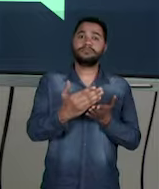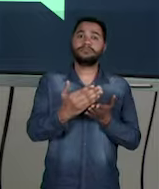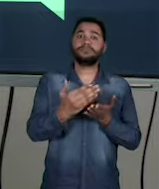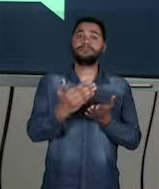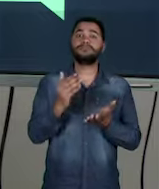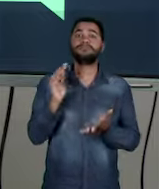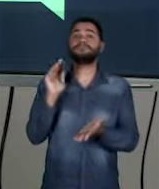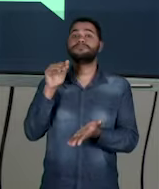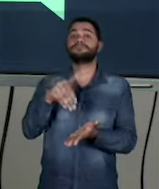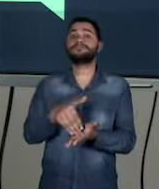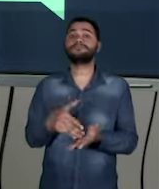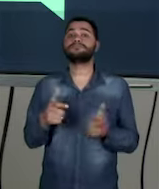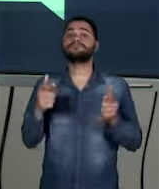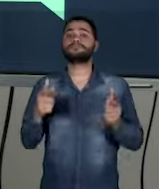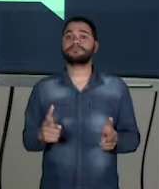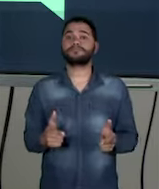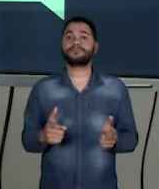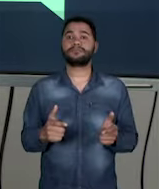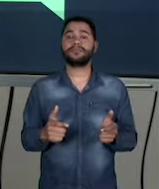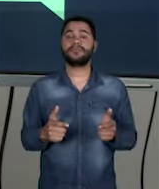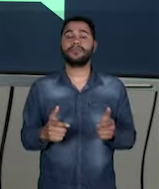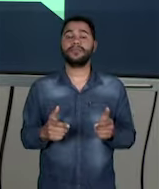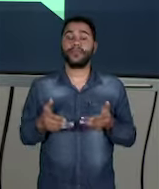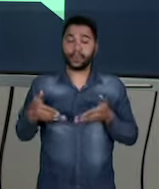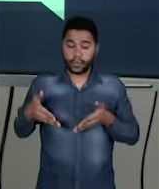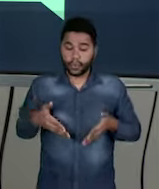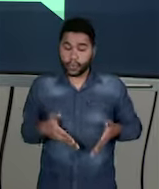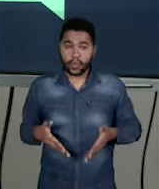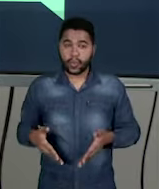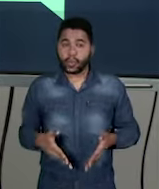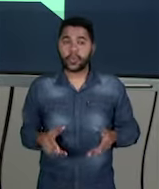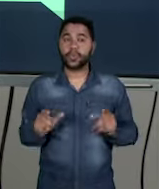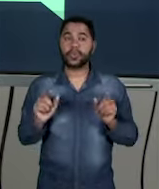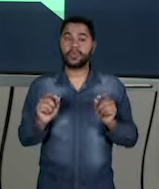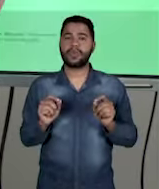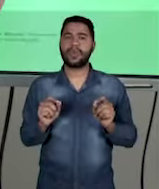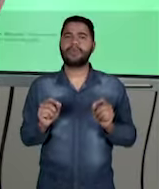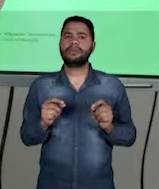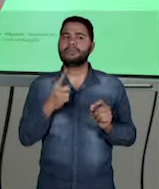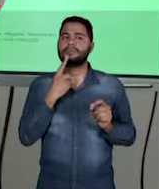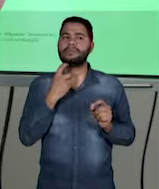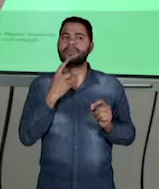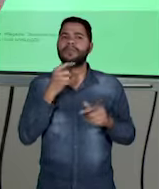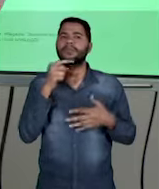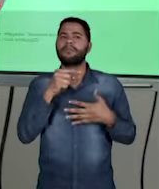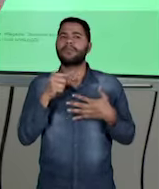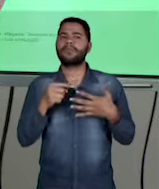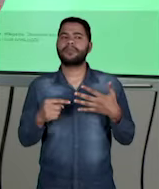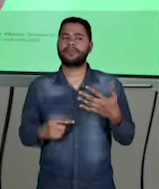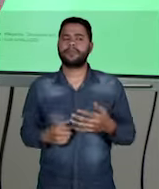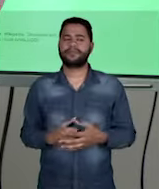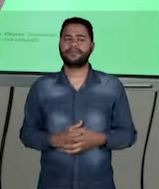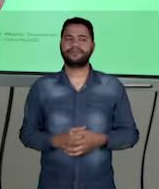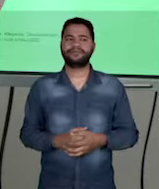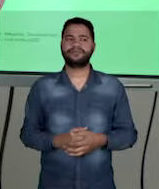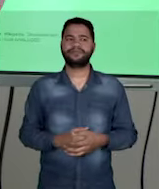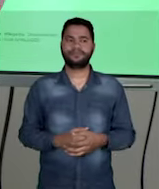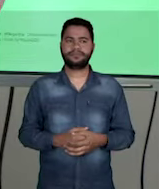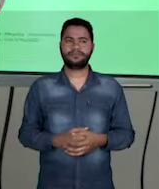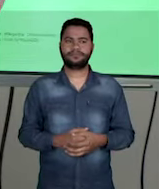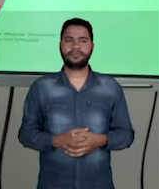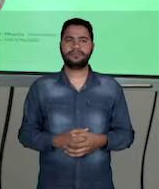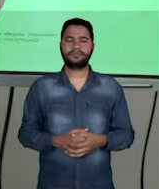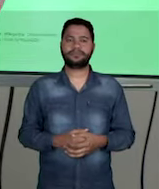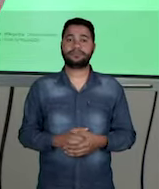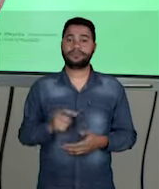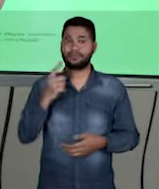ele passa, qual que é o caminho que ele faz e o que compõe esse sangue? Vamos lá. Eu trouxe um esquema